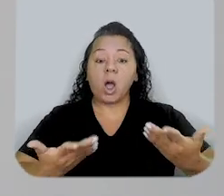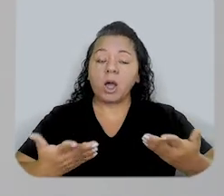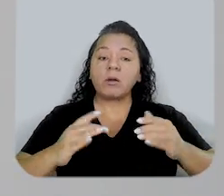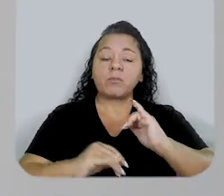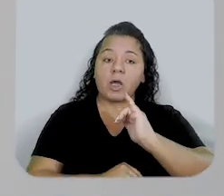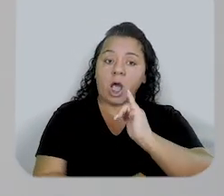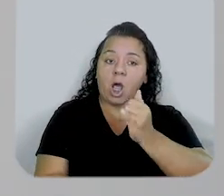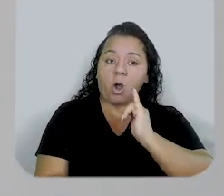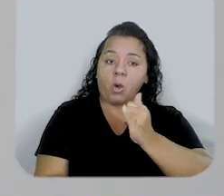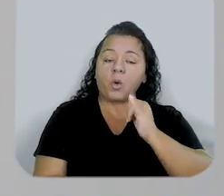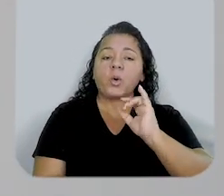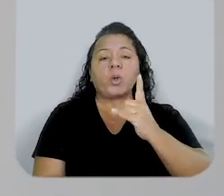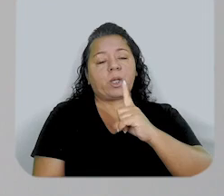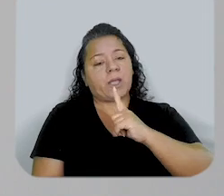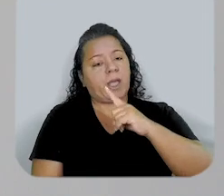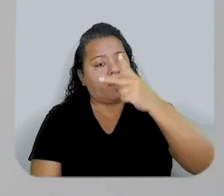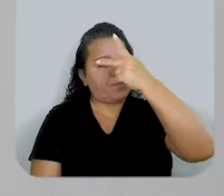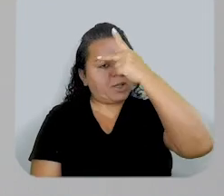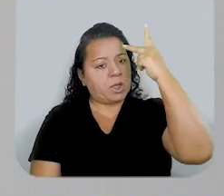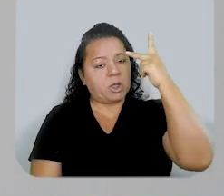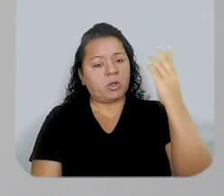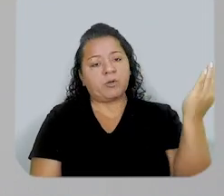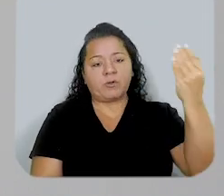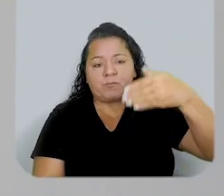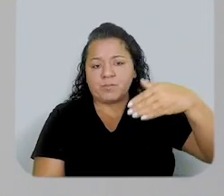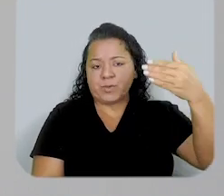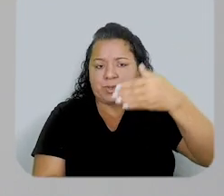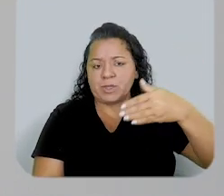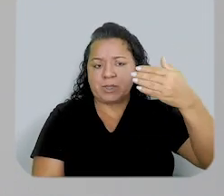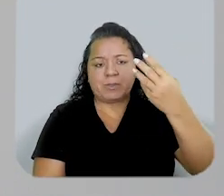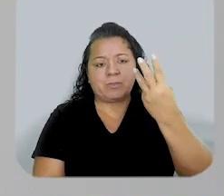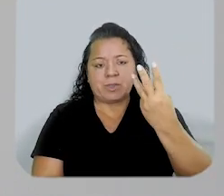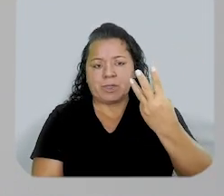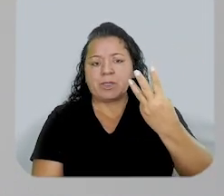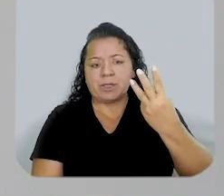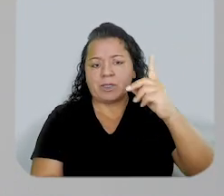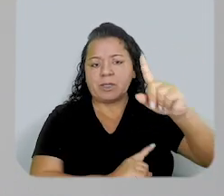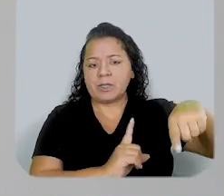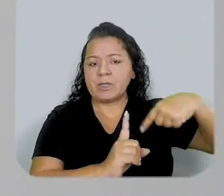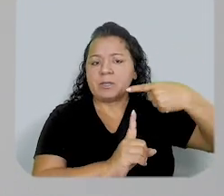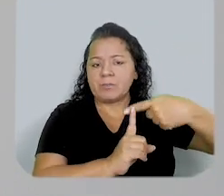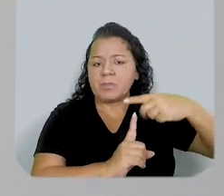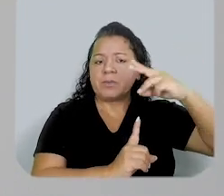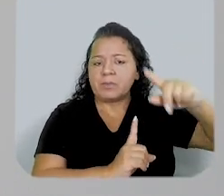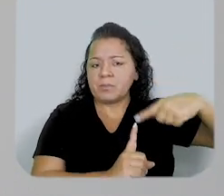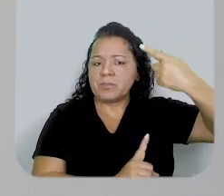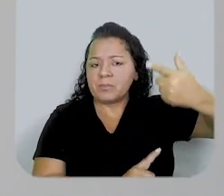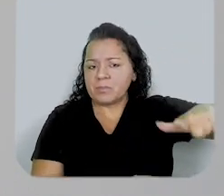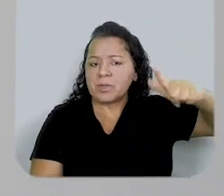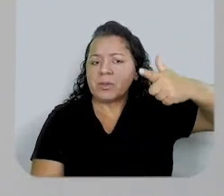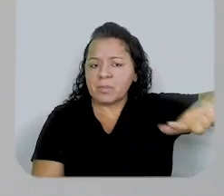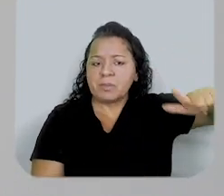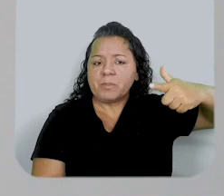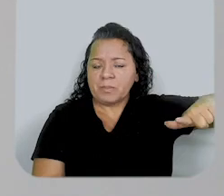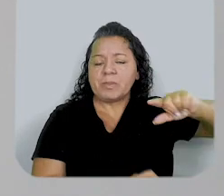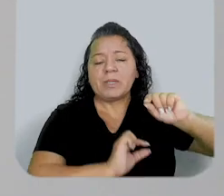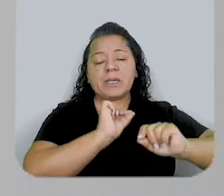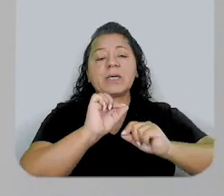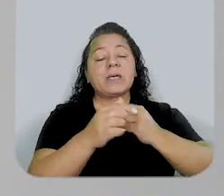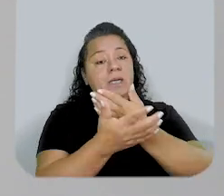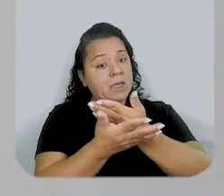isso, porque já tem pessoas que já vieram aqui mais de 3 vezes, já mais de 4 vezes. Durante